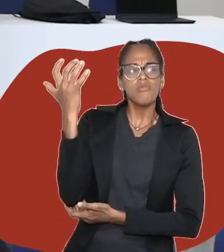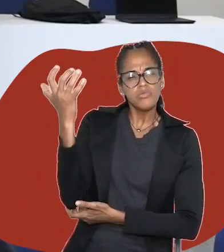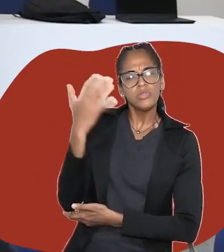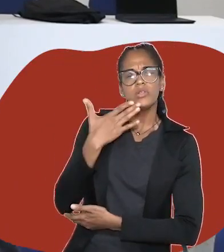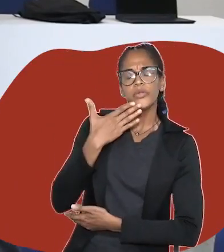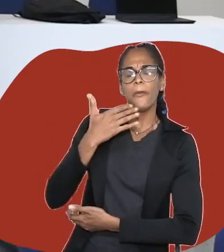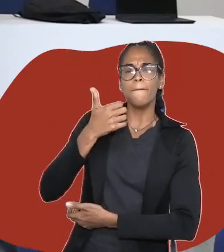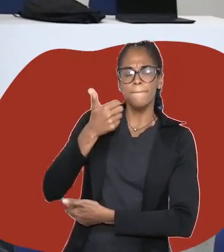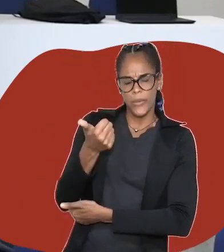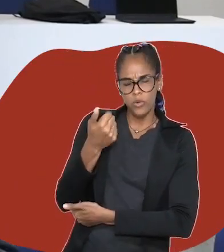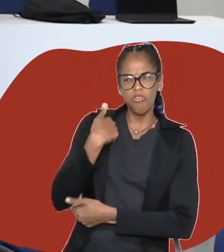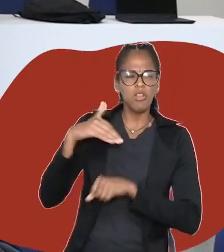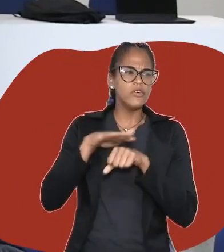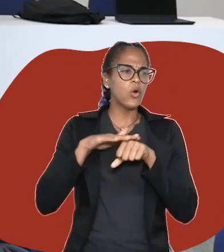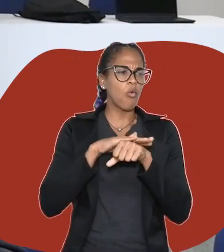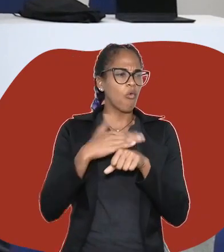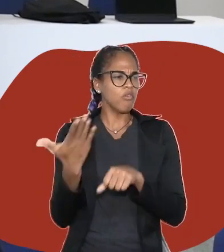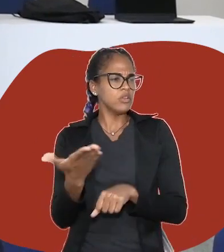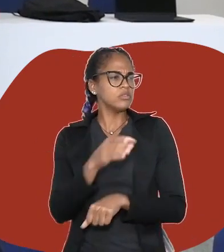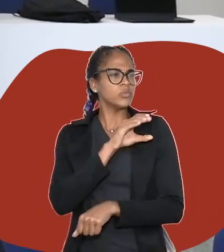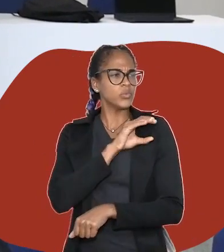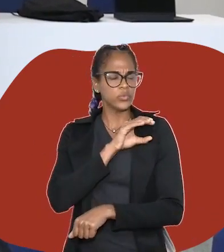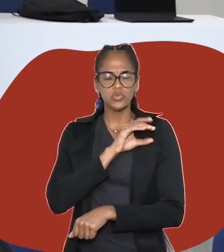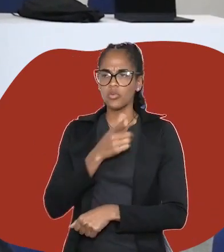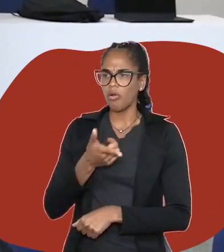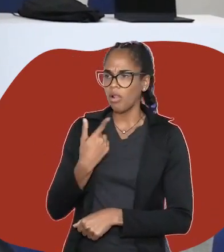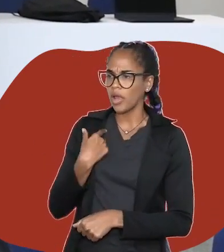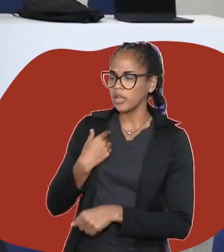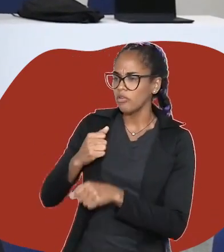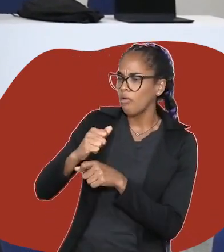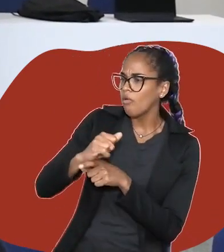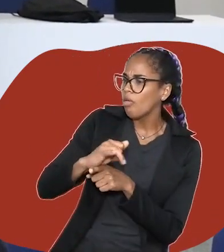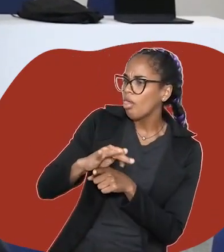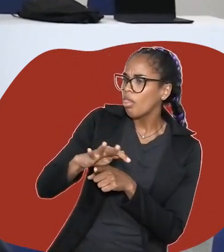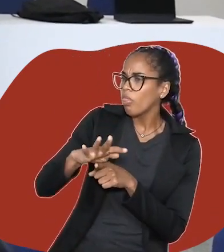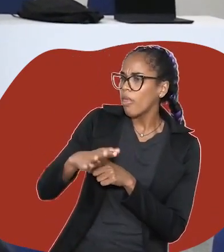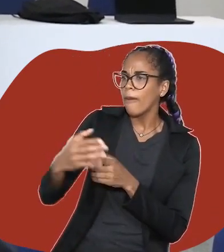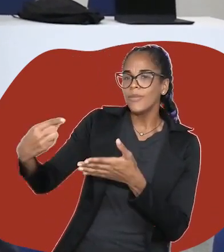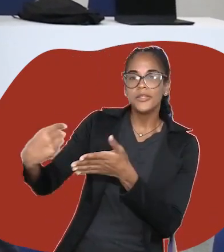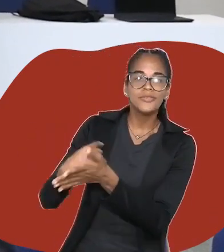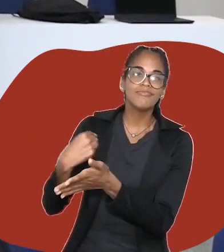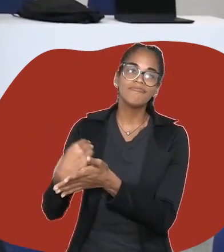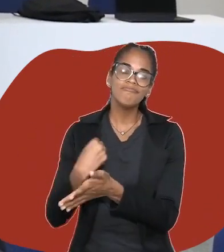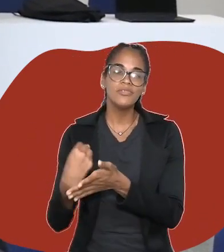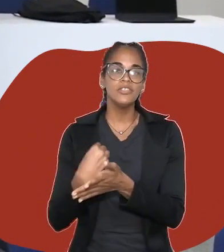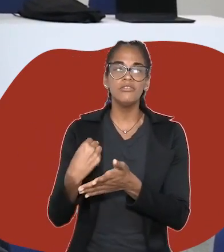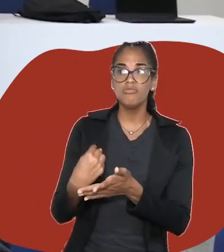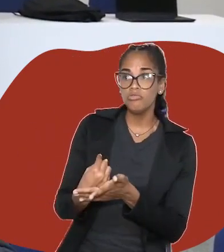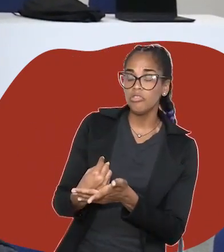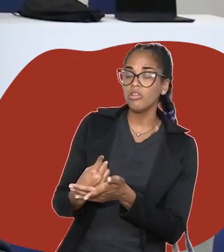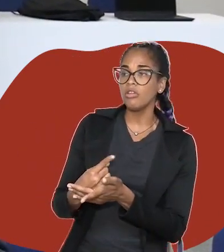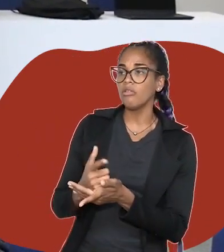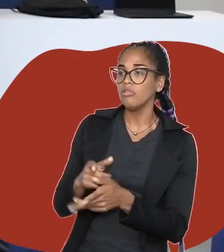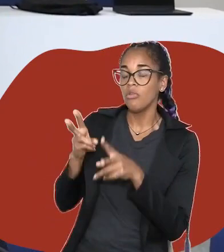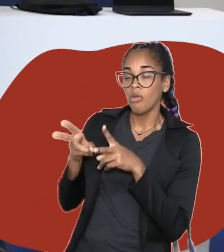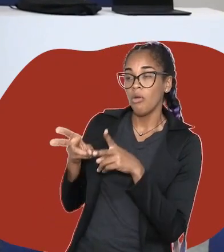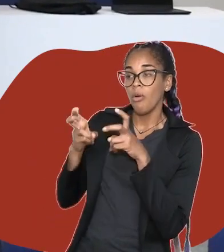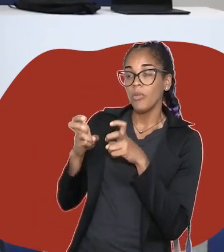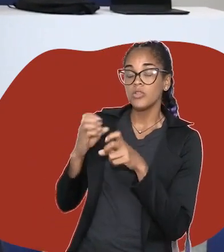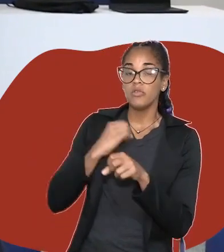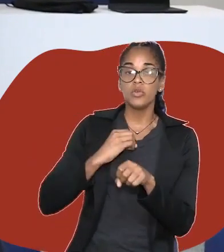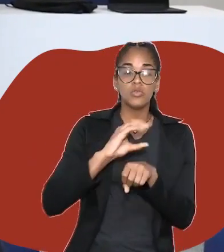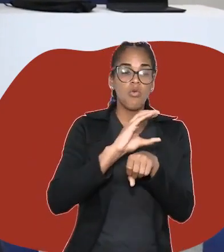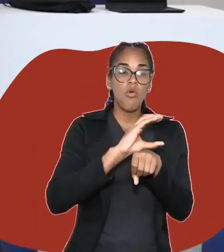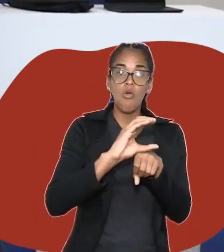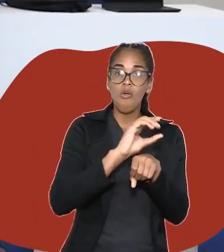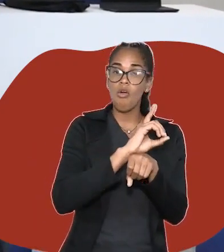bem. Estive conversando com o doutor Hélio, né, da subadministrativa. As demandas que nós recebemos,